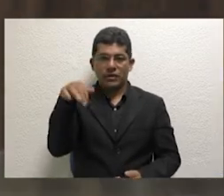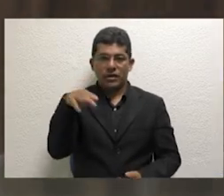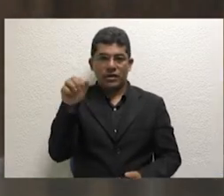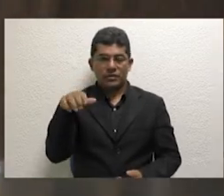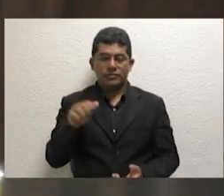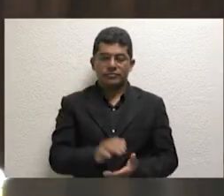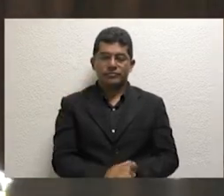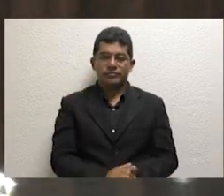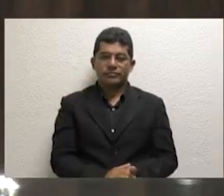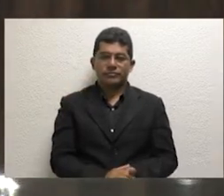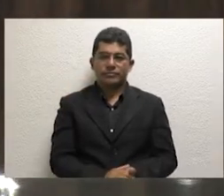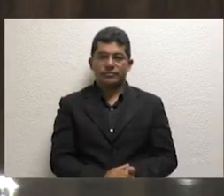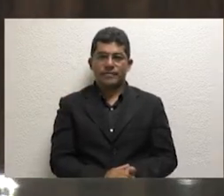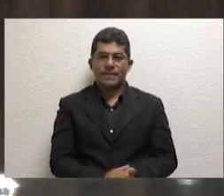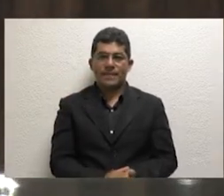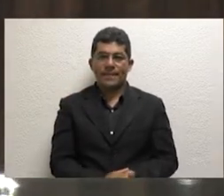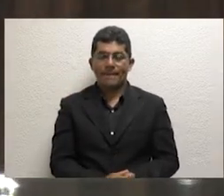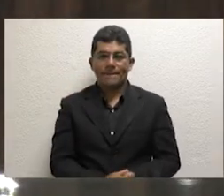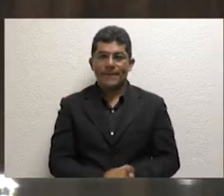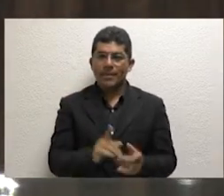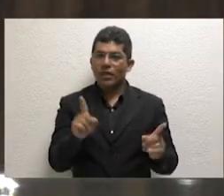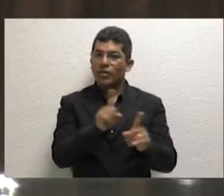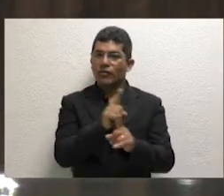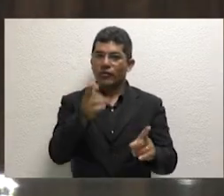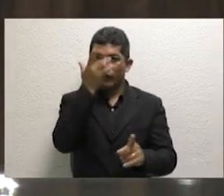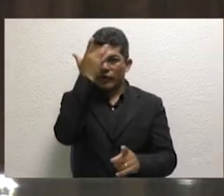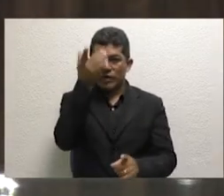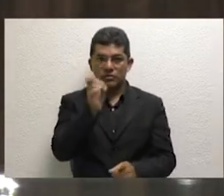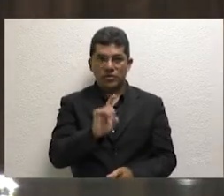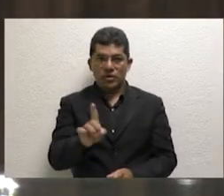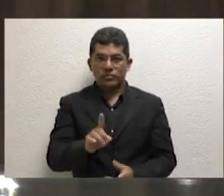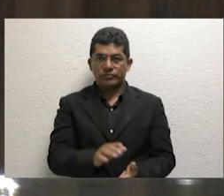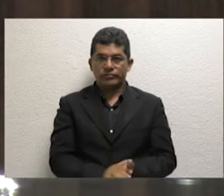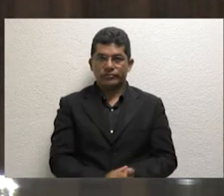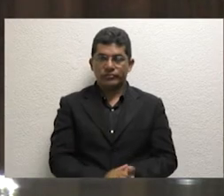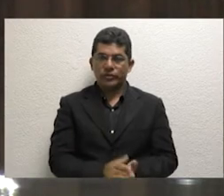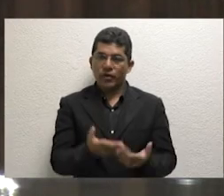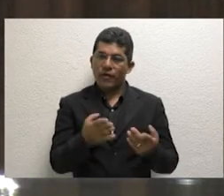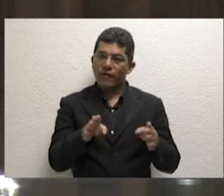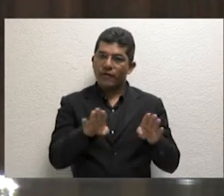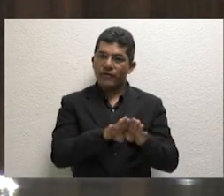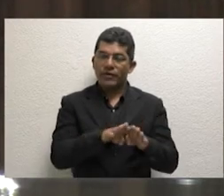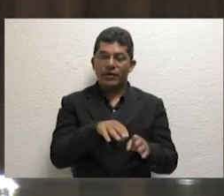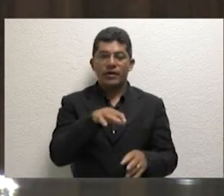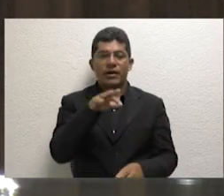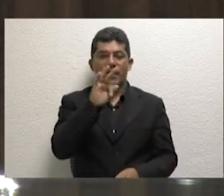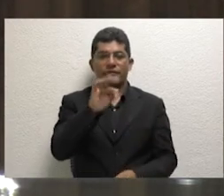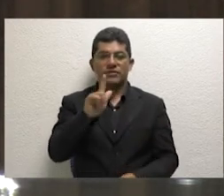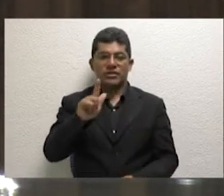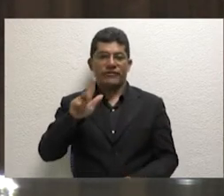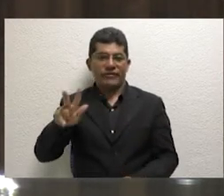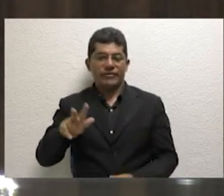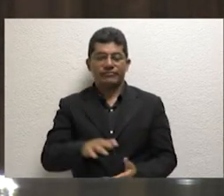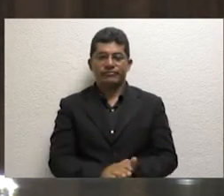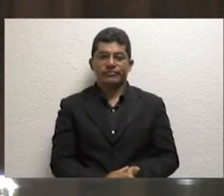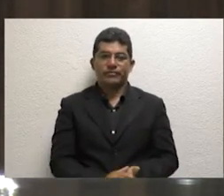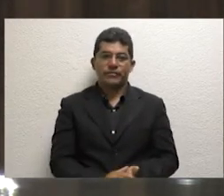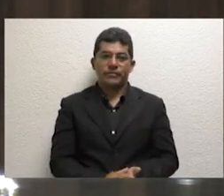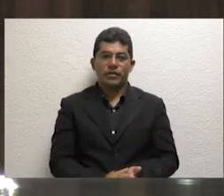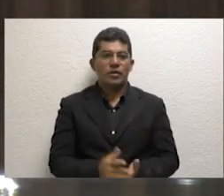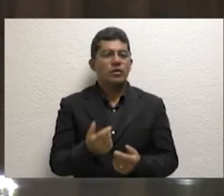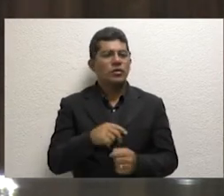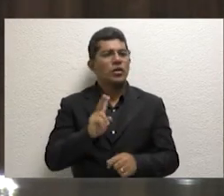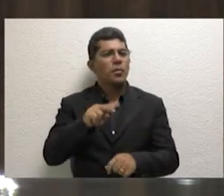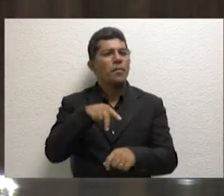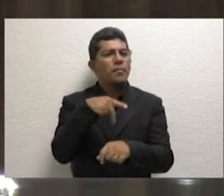FGV fez não foi fácil não a gente fechar esse negócio com a FGV passamos dois